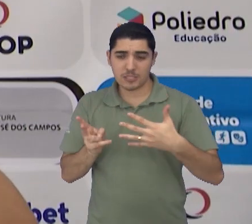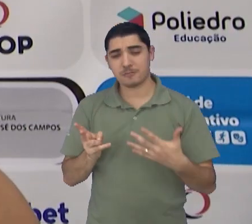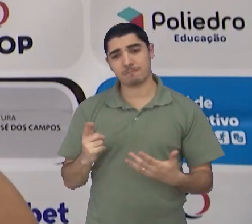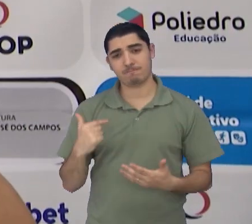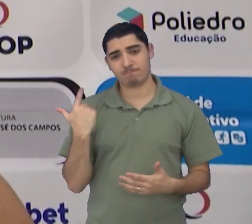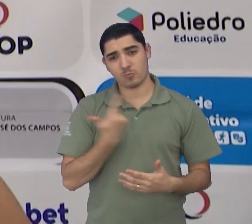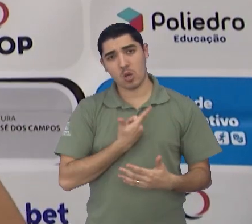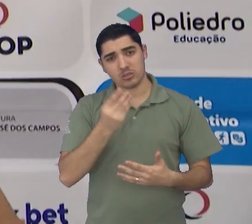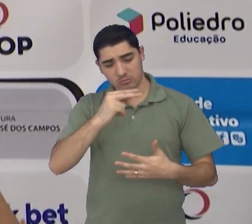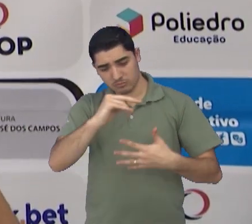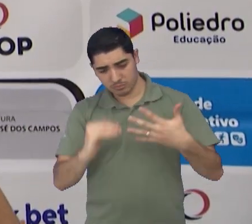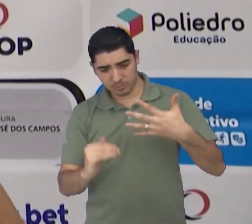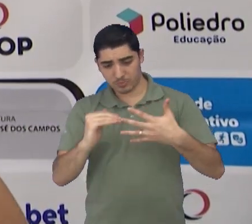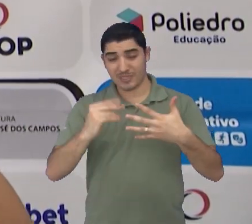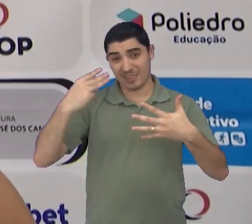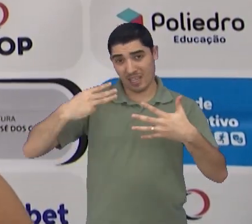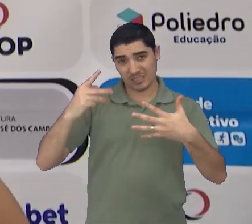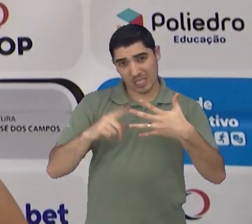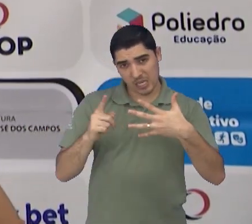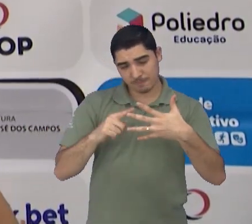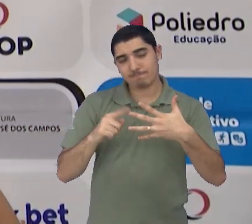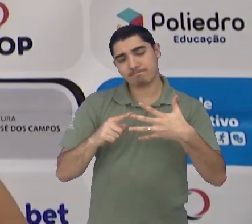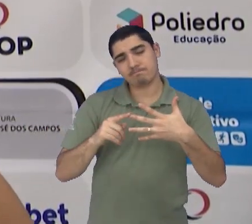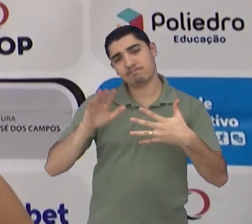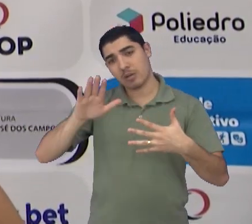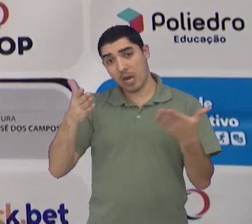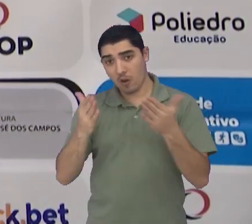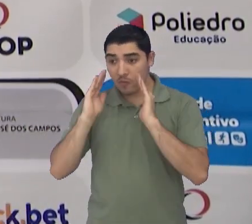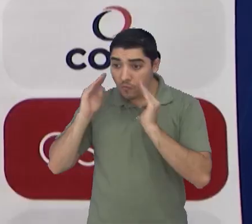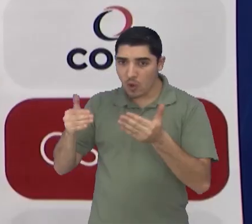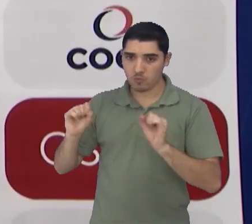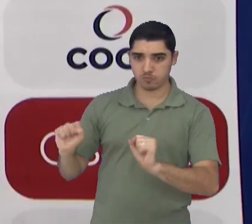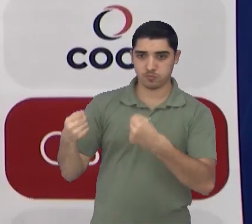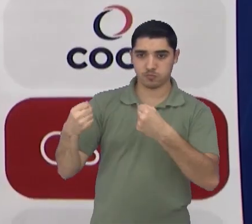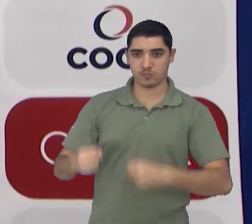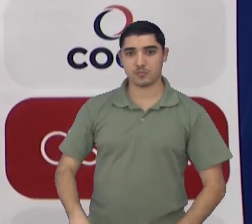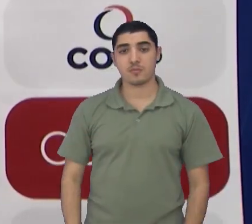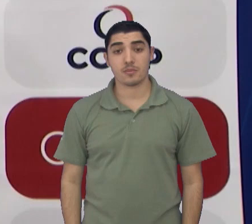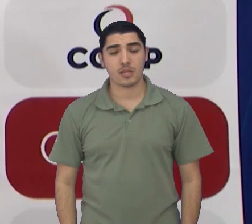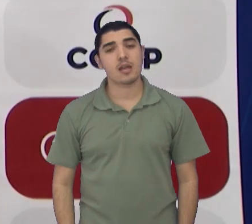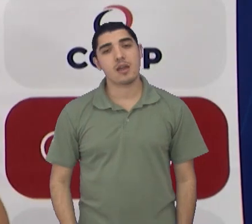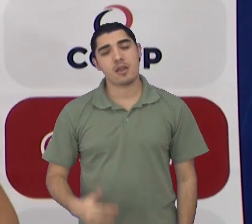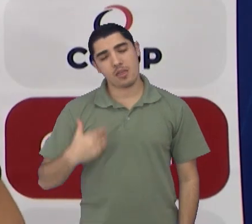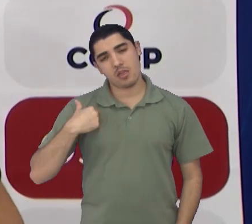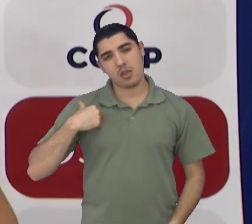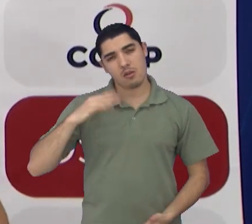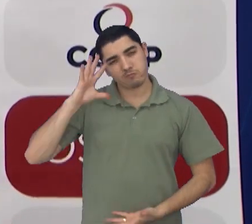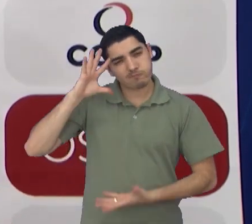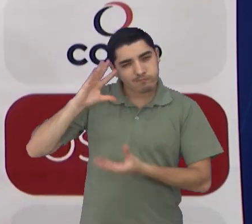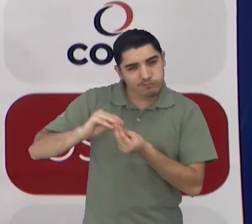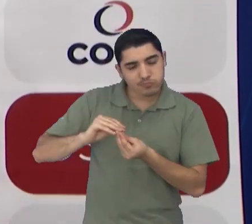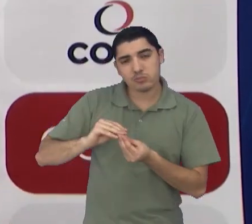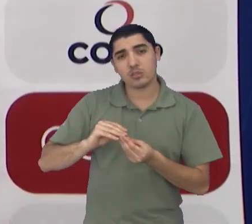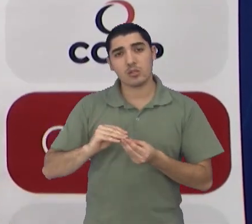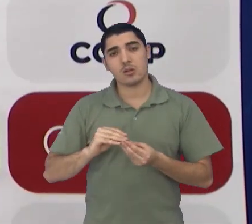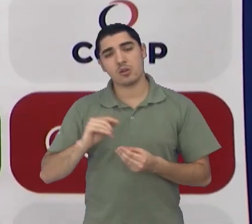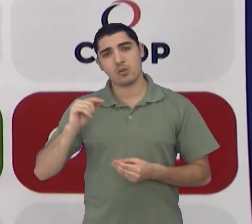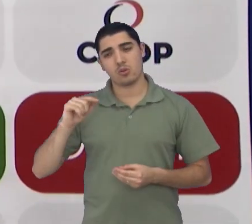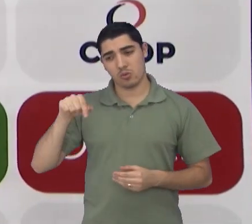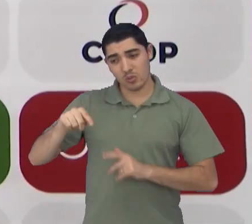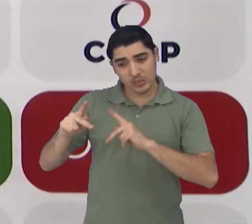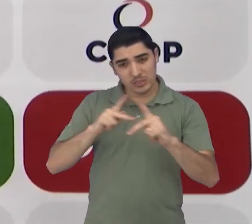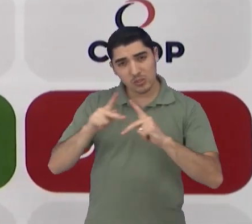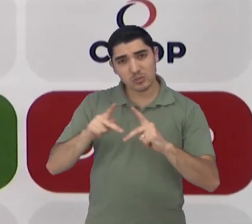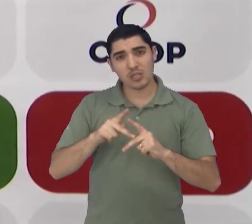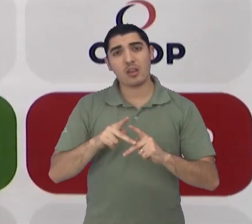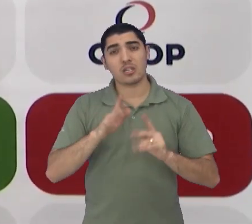Terminando em terceiro colocado e agora foco na próxima etapa. Compreendo também que o nosso time vem de uma